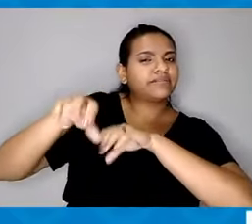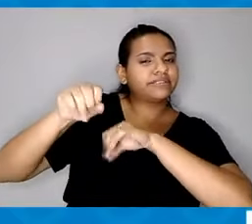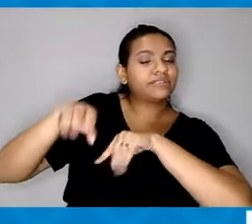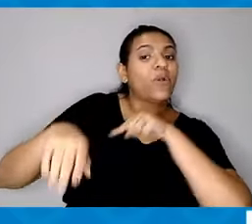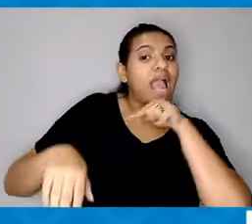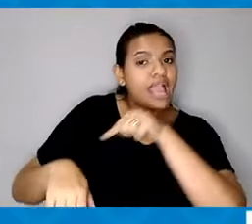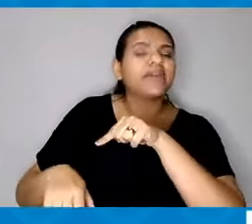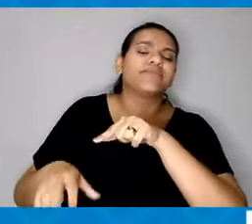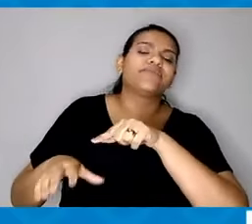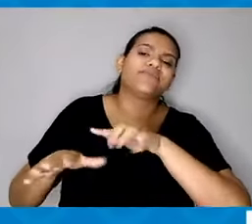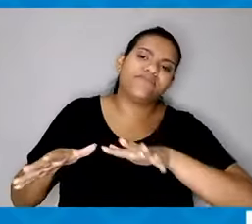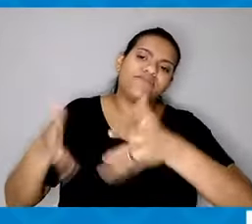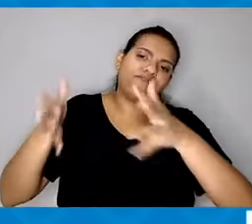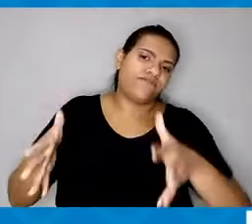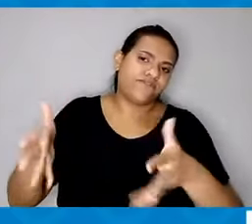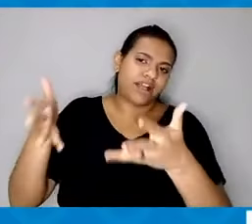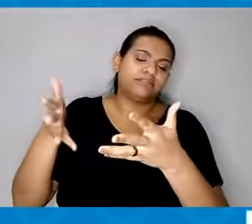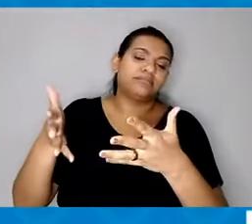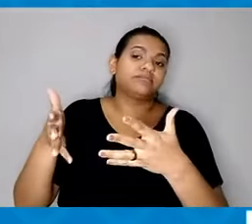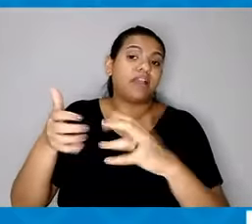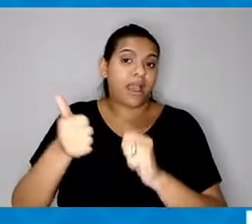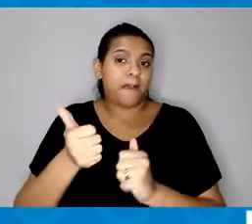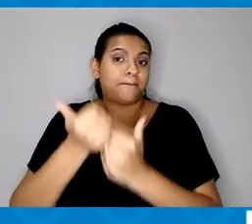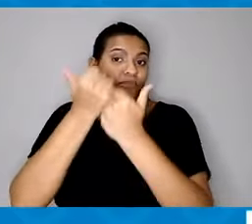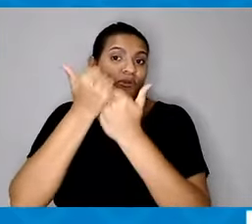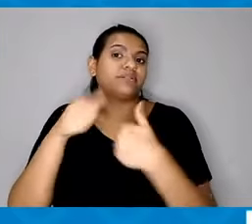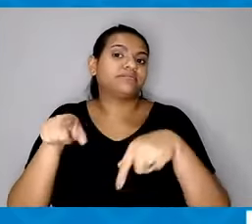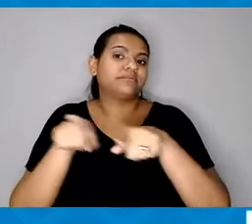fomenta e apoia e financia